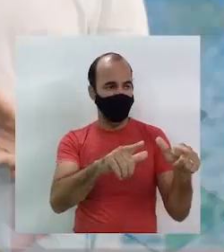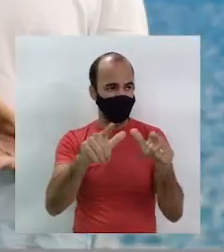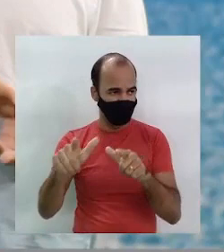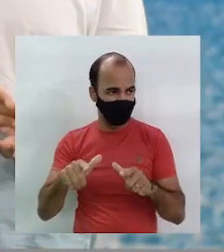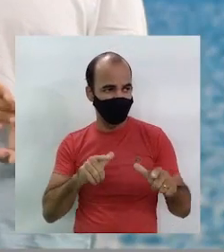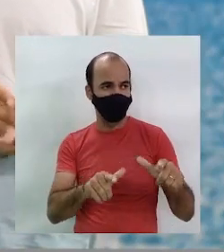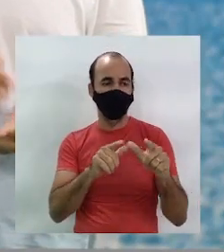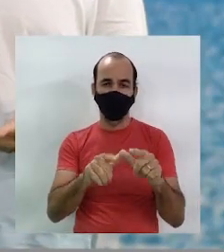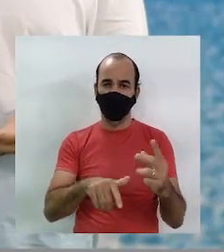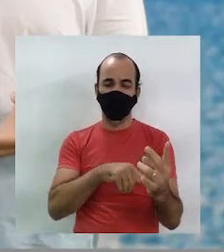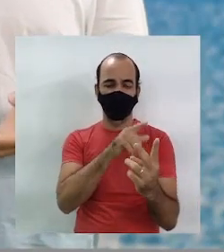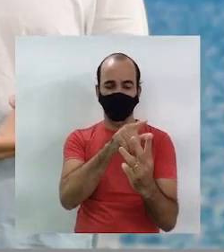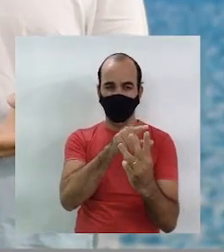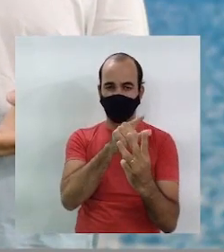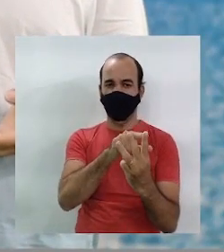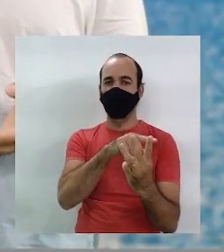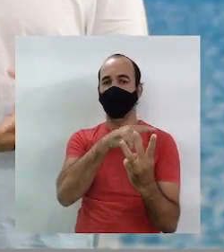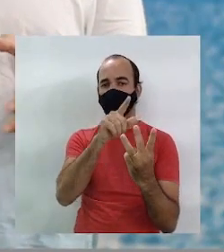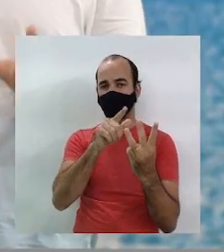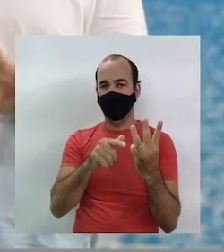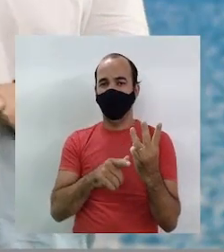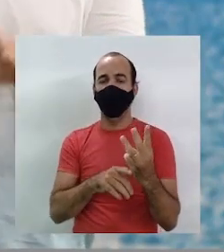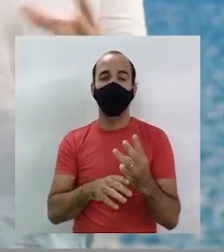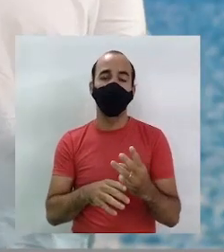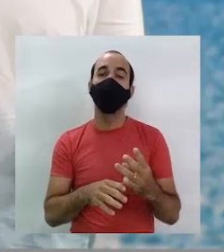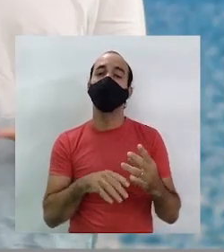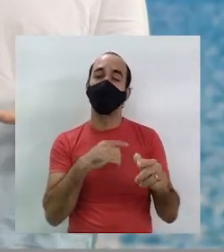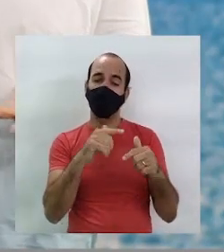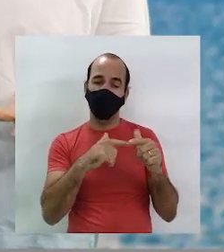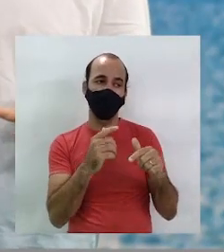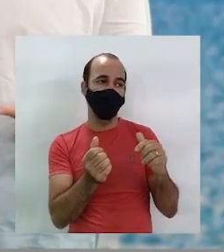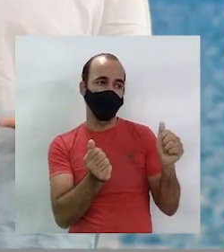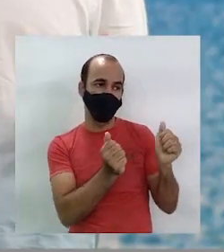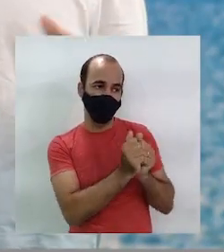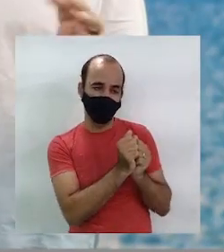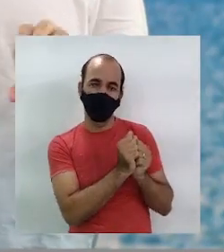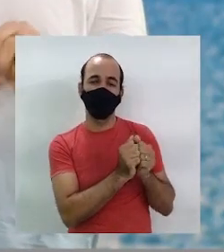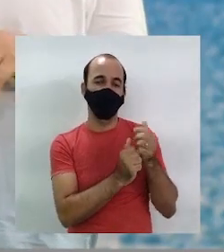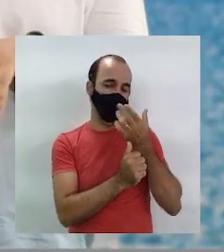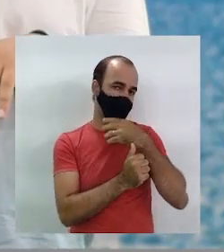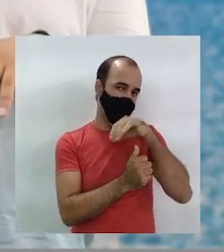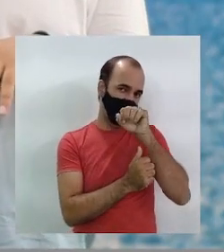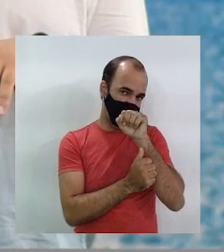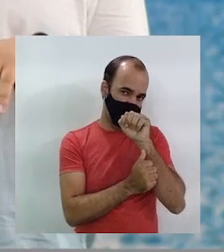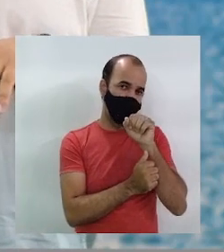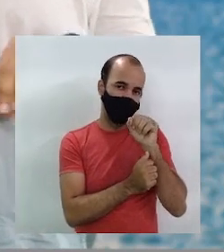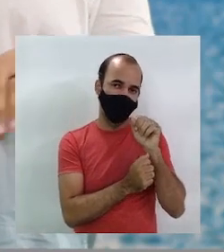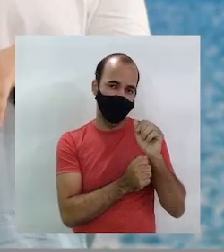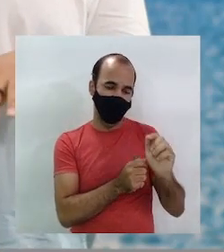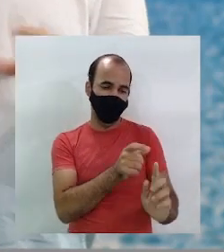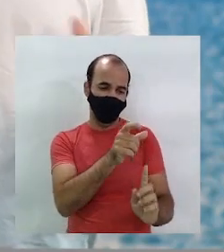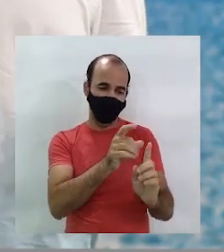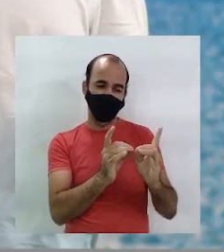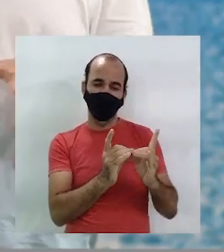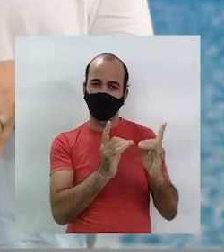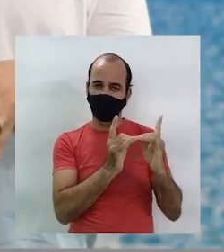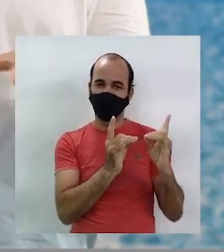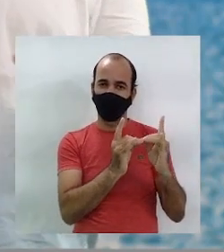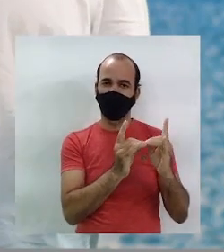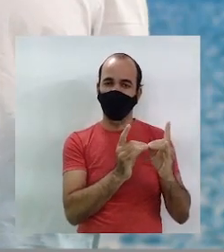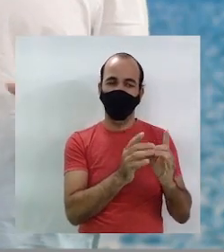de cerâmica do pai do Francisco Brenan, só para poder contextualizar um pouco, né? Ele